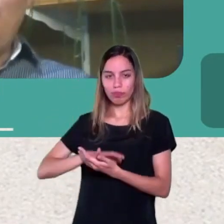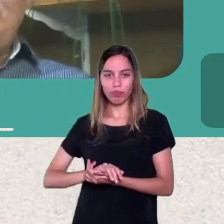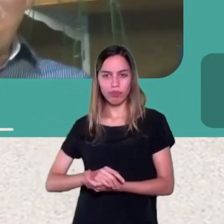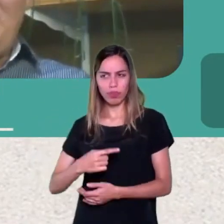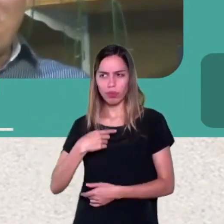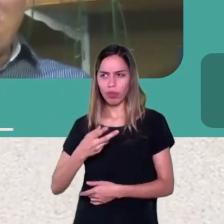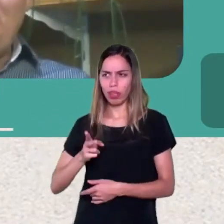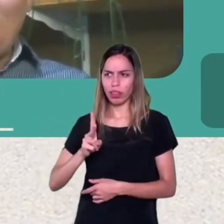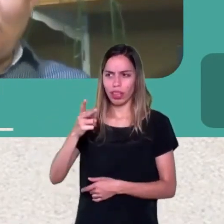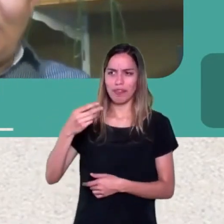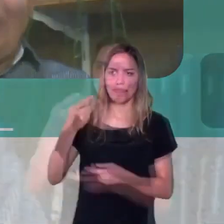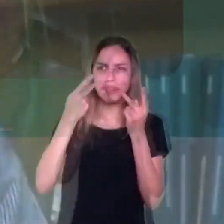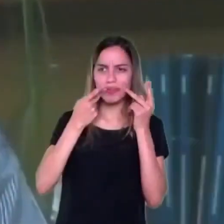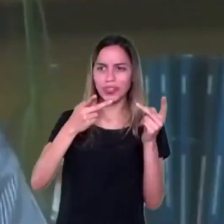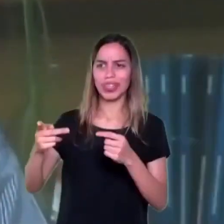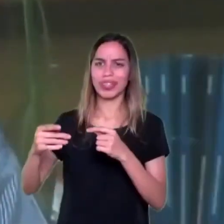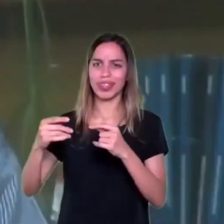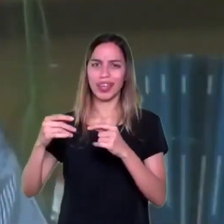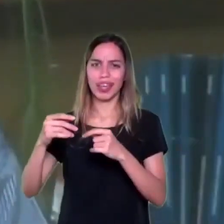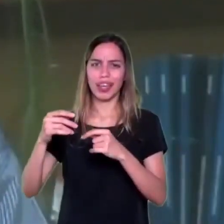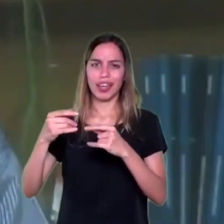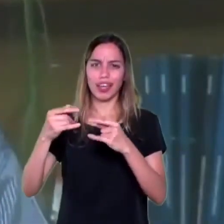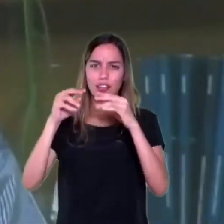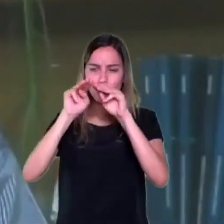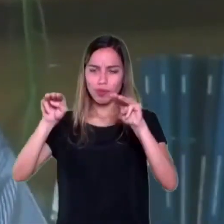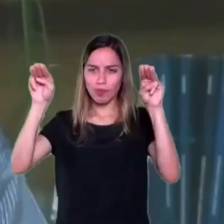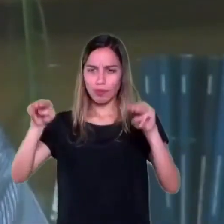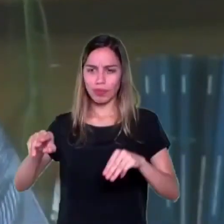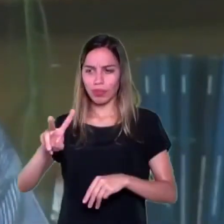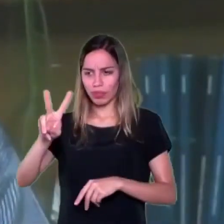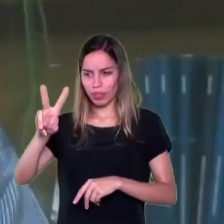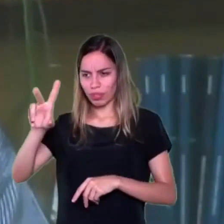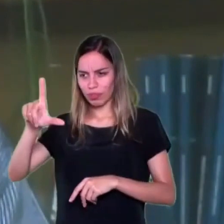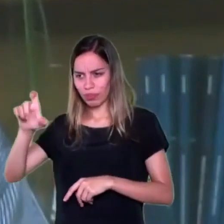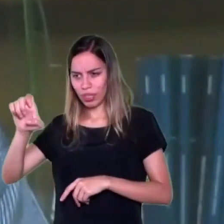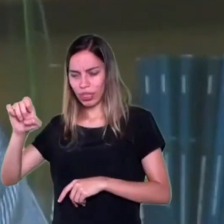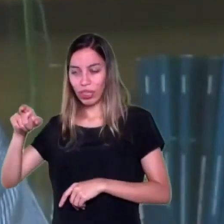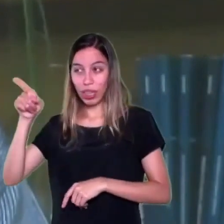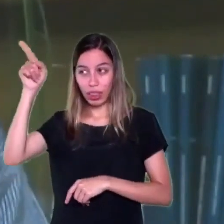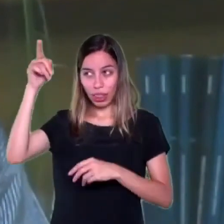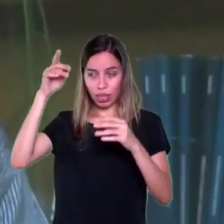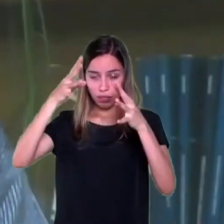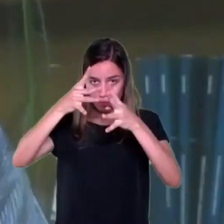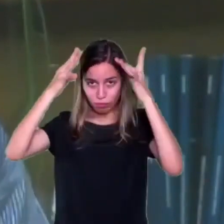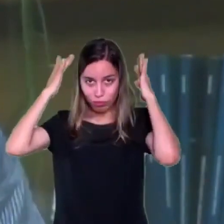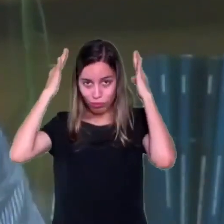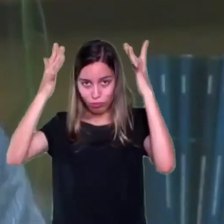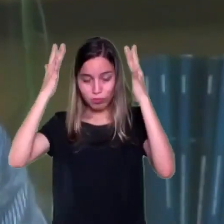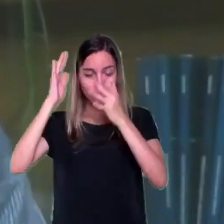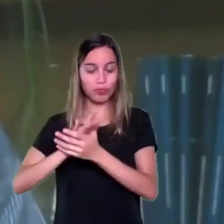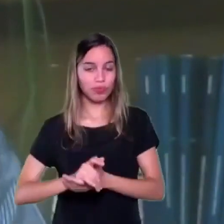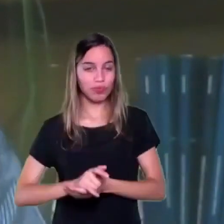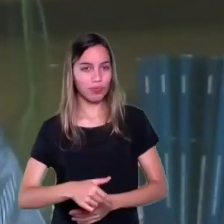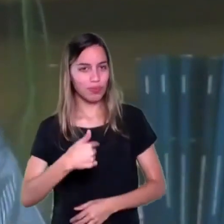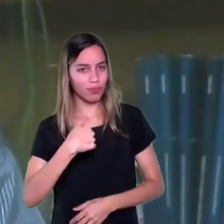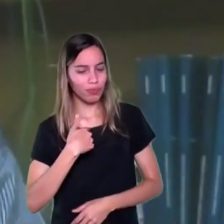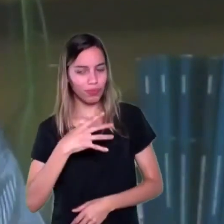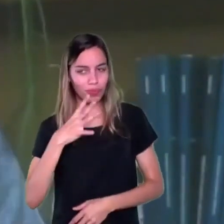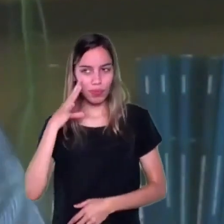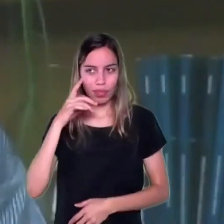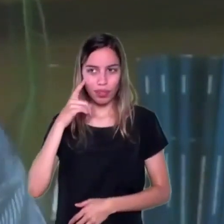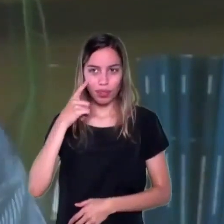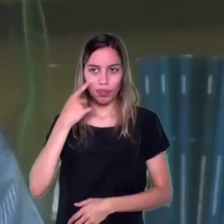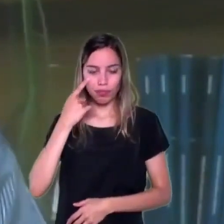e eu sempre um papo, né, como eu falei no início do programa, para mim, assim, um resgate de um tempo muito